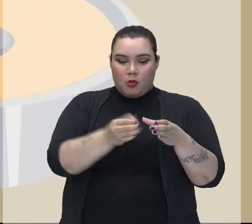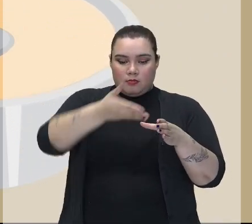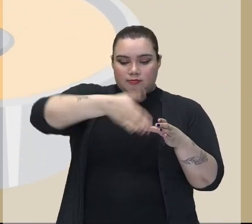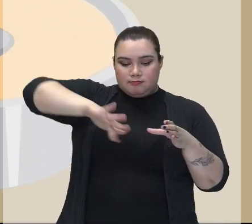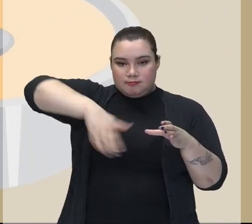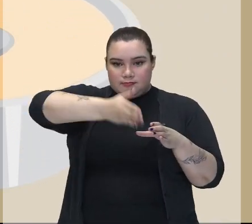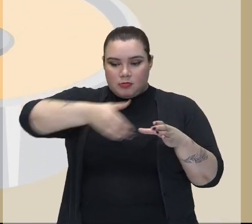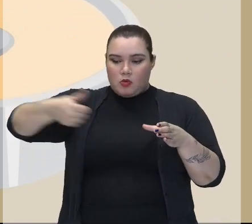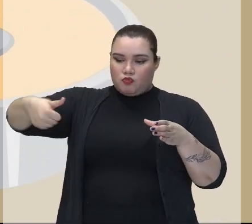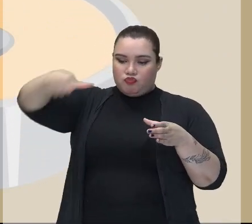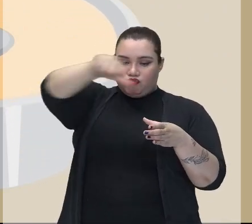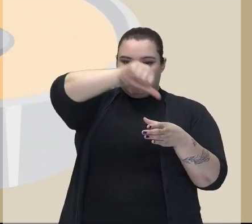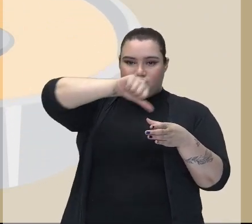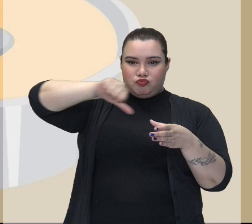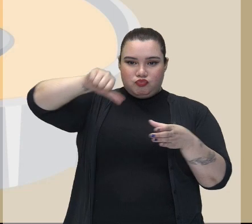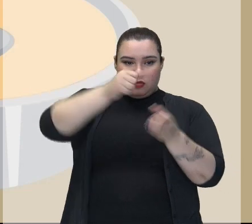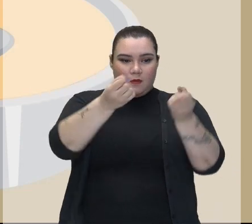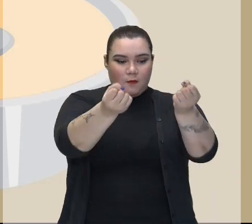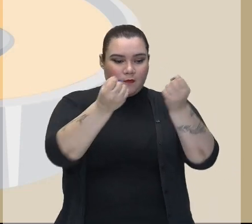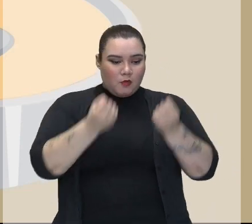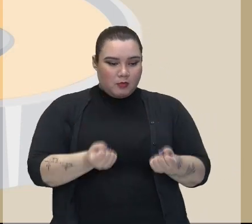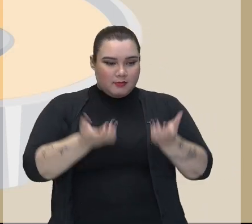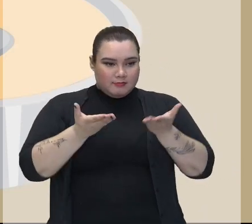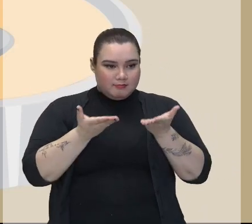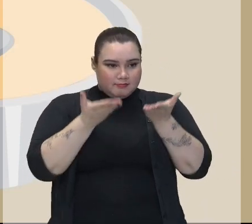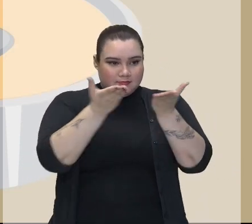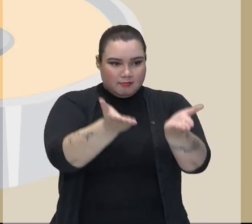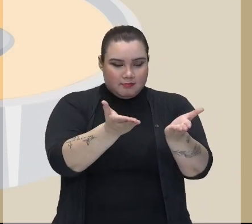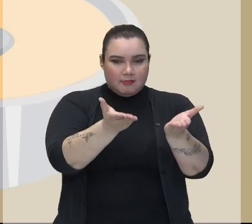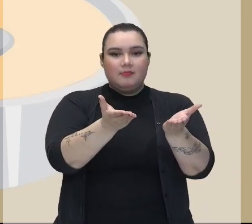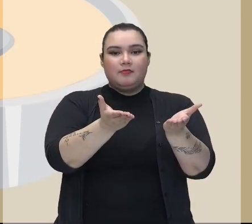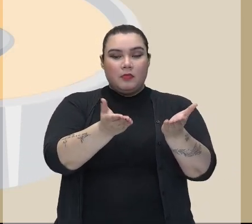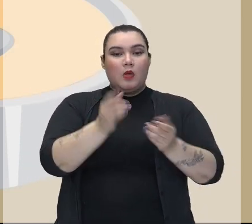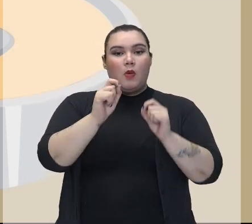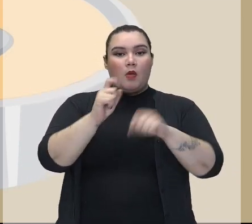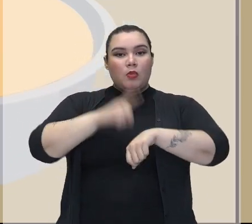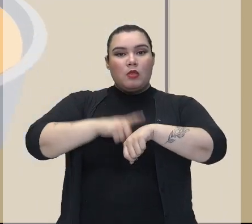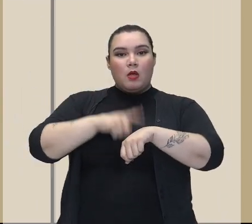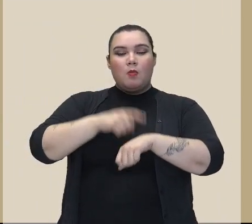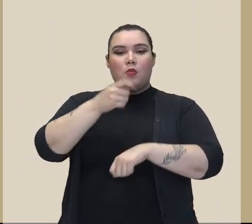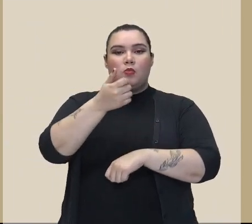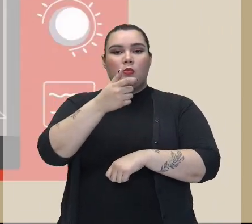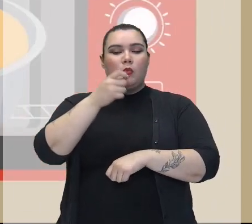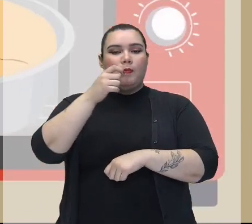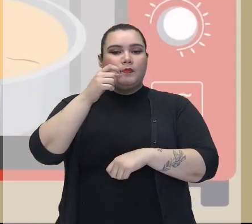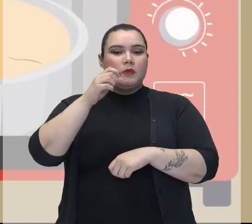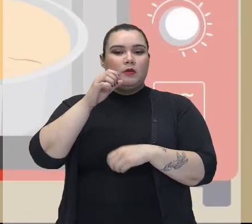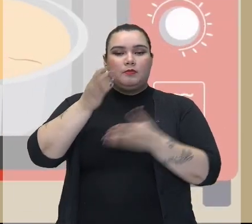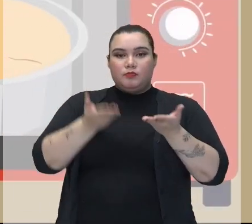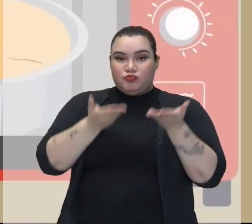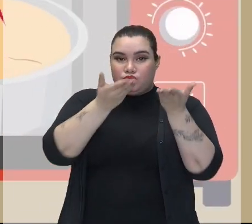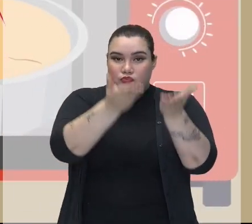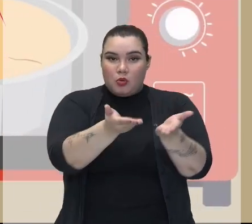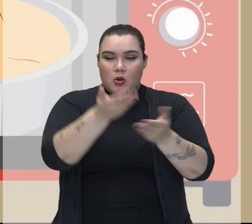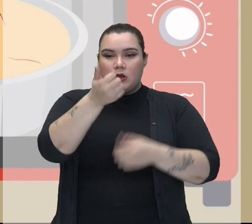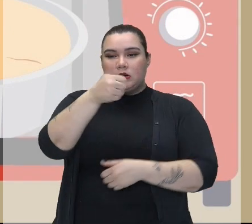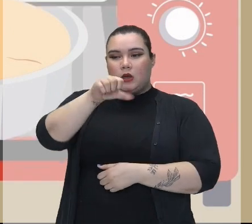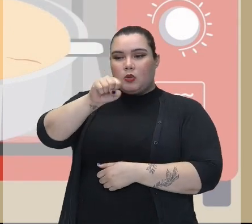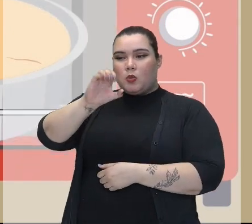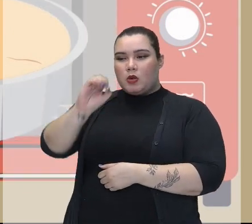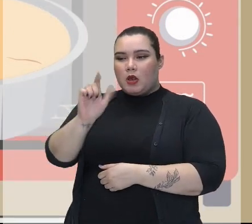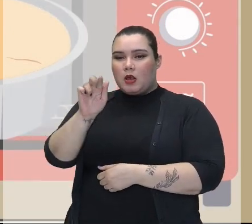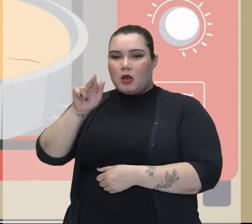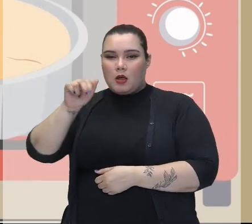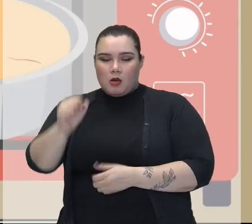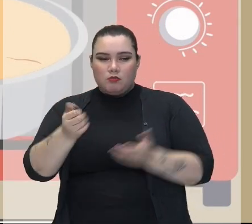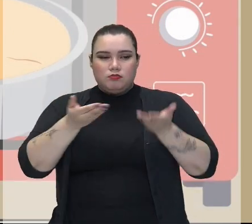em forno pré-aquecido a 180 graus. Quinto passo: asse por mais ou